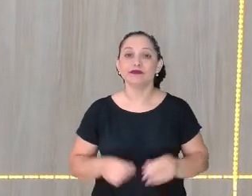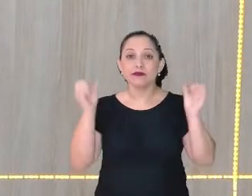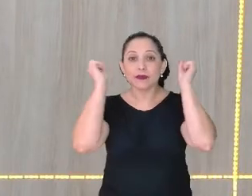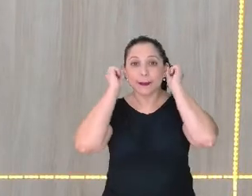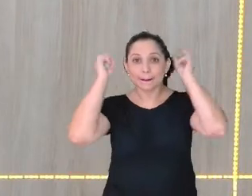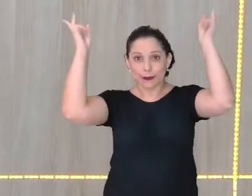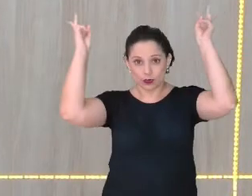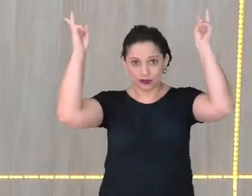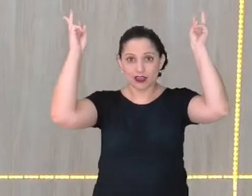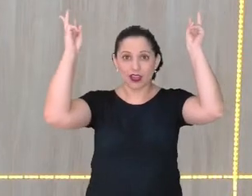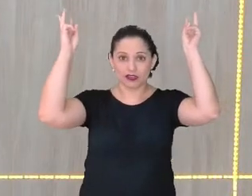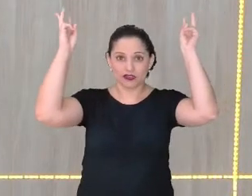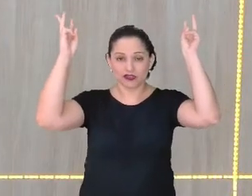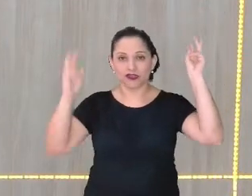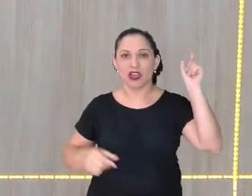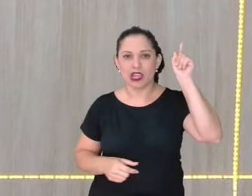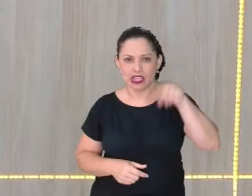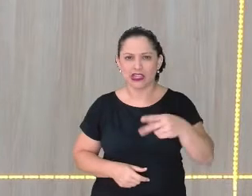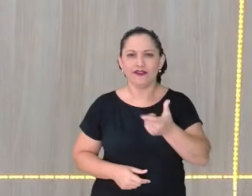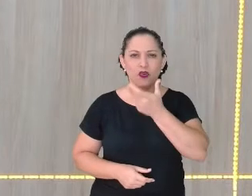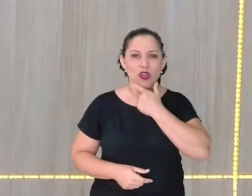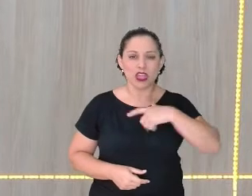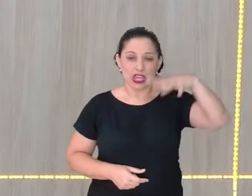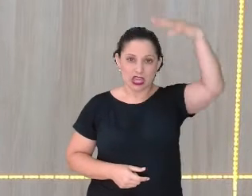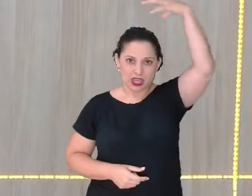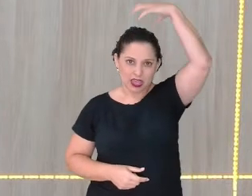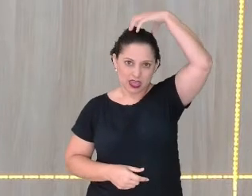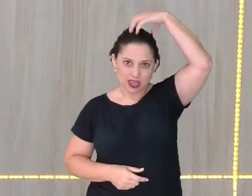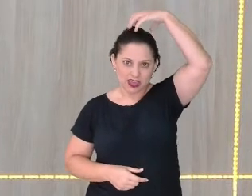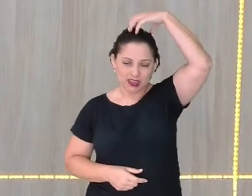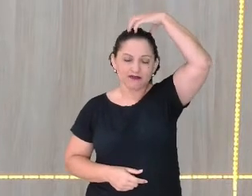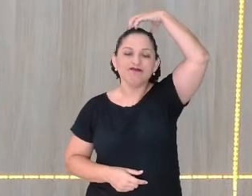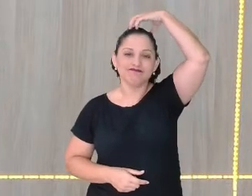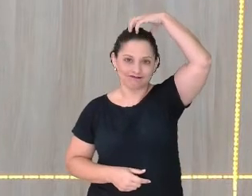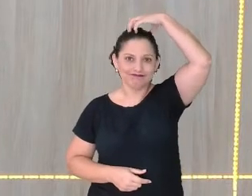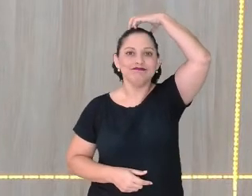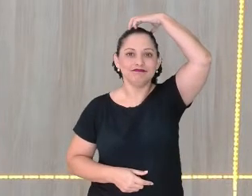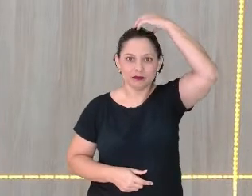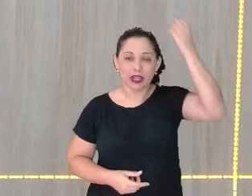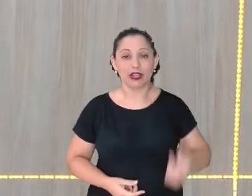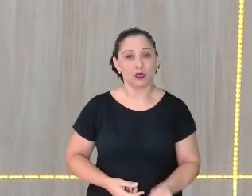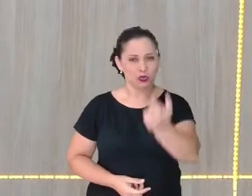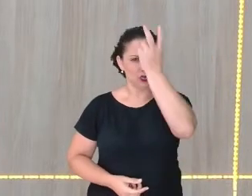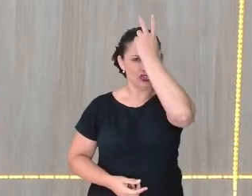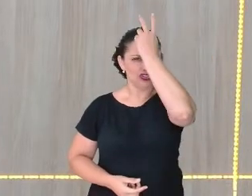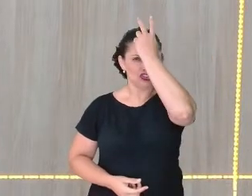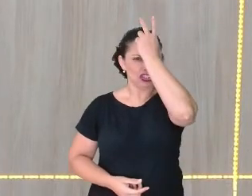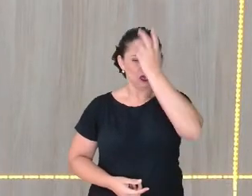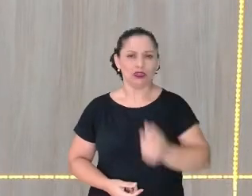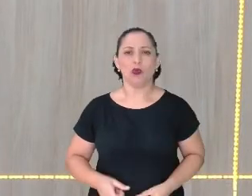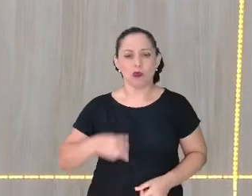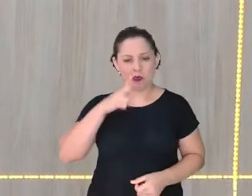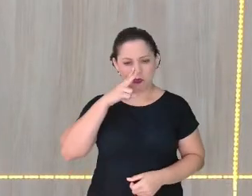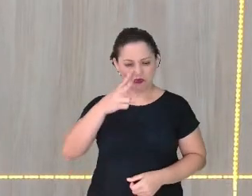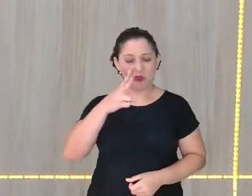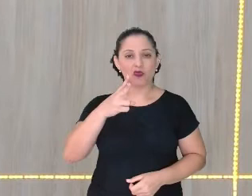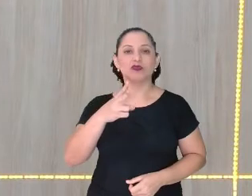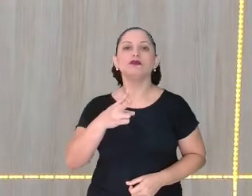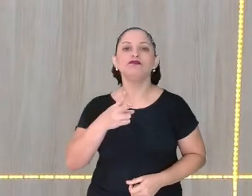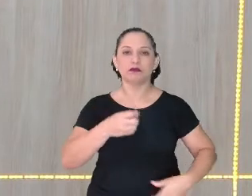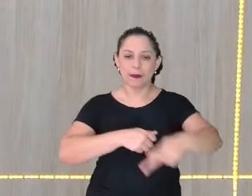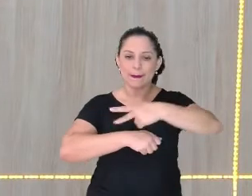Moisés foi príncipe do Egito, então era riqueza, uma grande potência. Egito, Marrocos,